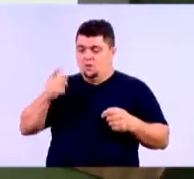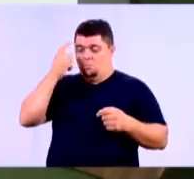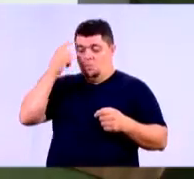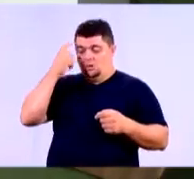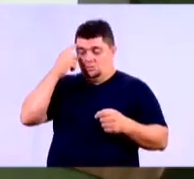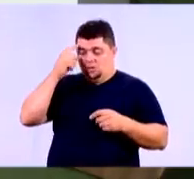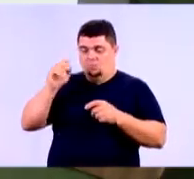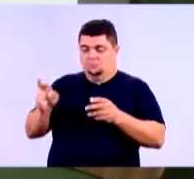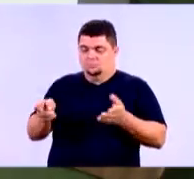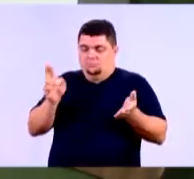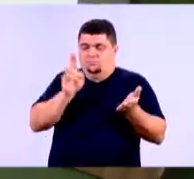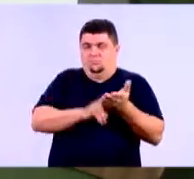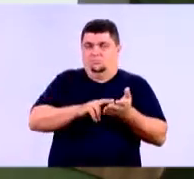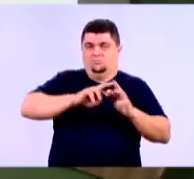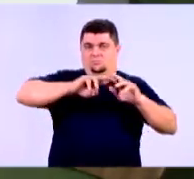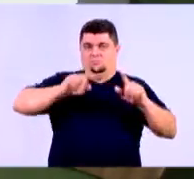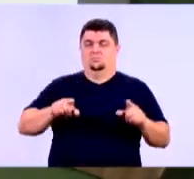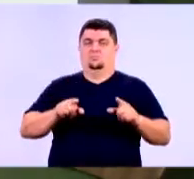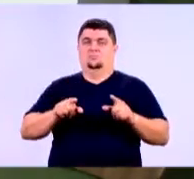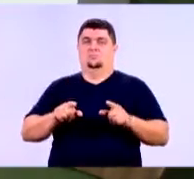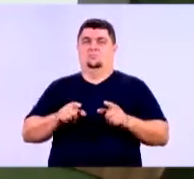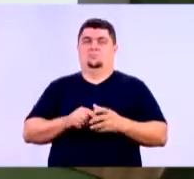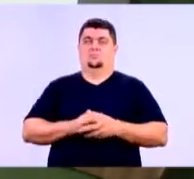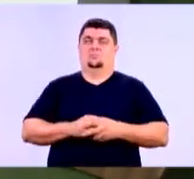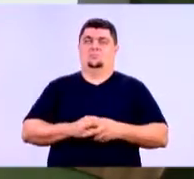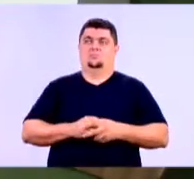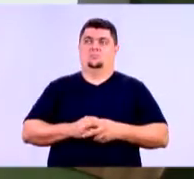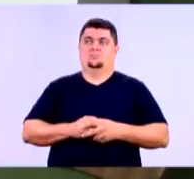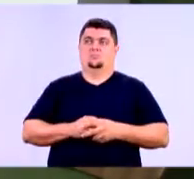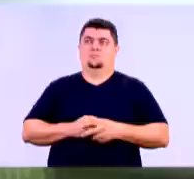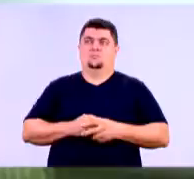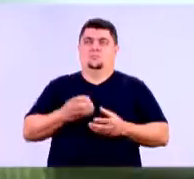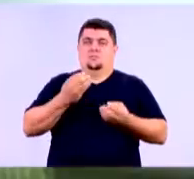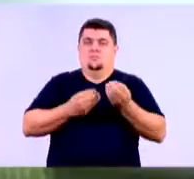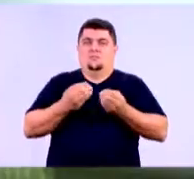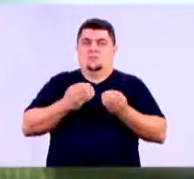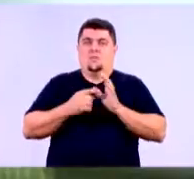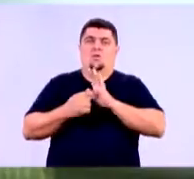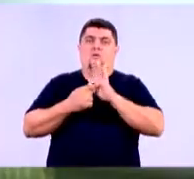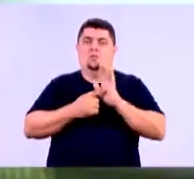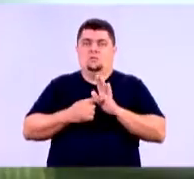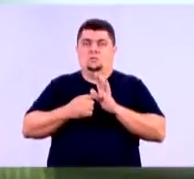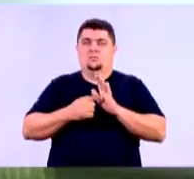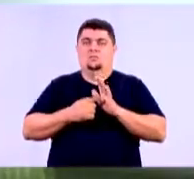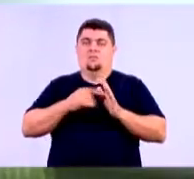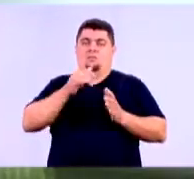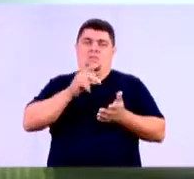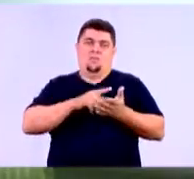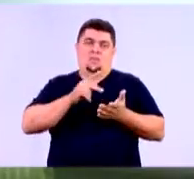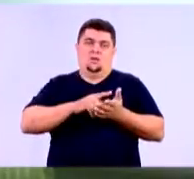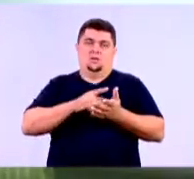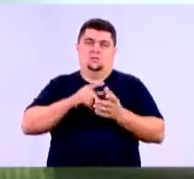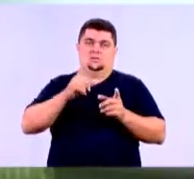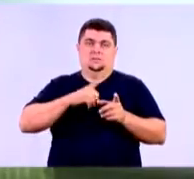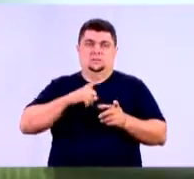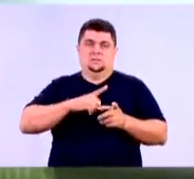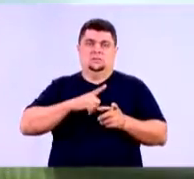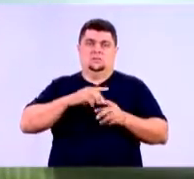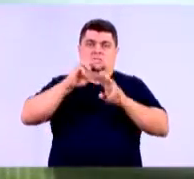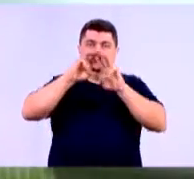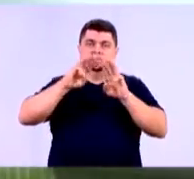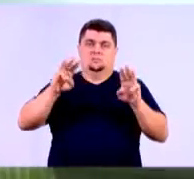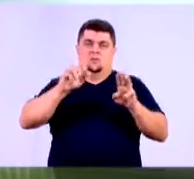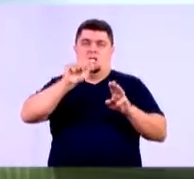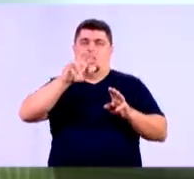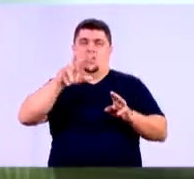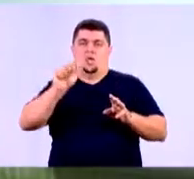pouquinho no resultado e ver como que ela se adequa àquele balanço. Para ilustrar um pouquinho mais, e aí sim com um caso real, nós linkamos também no AVA, na